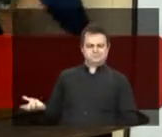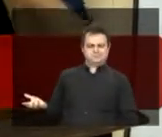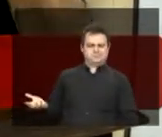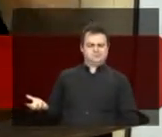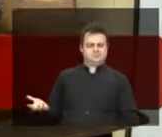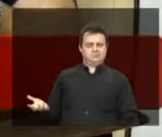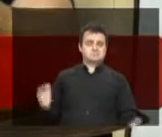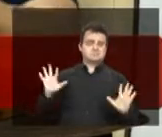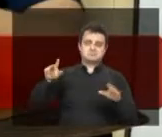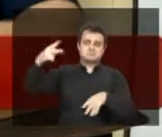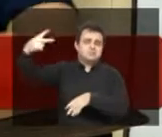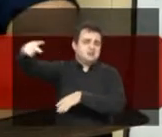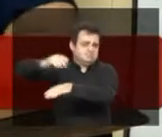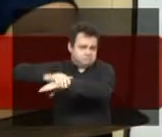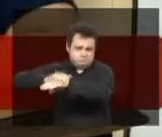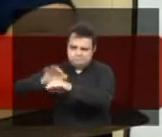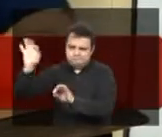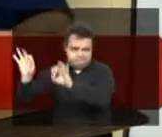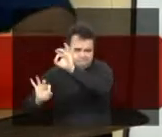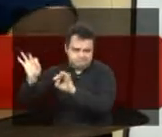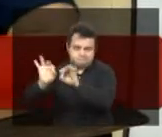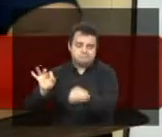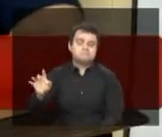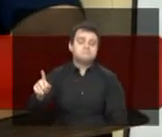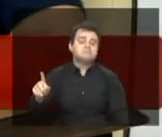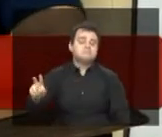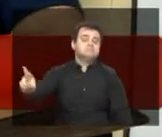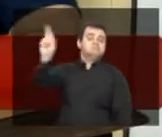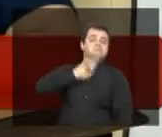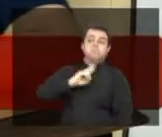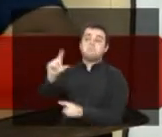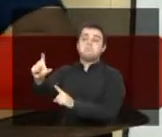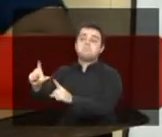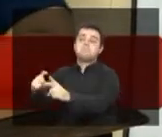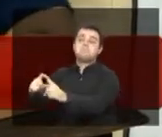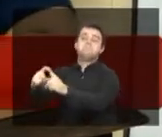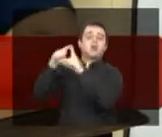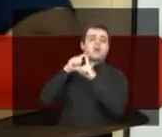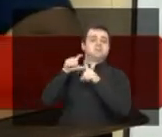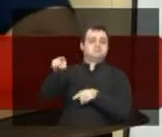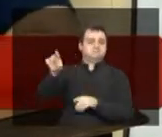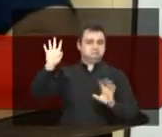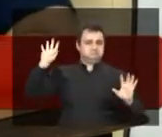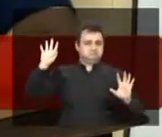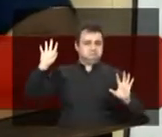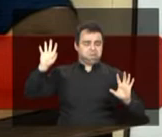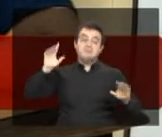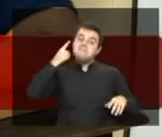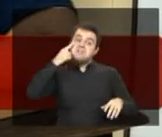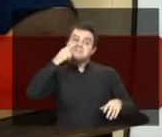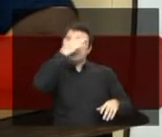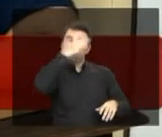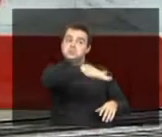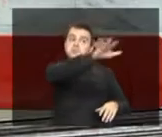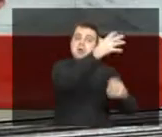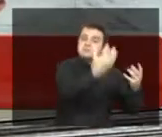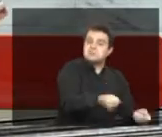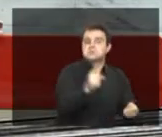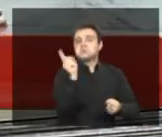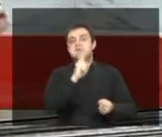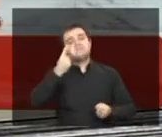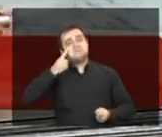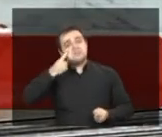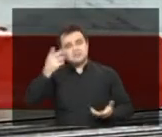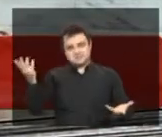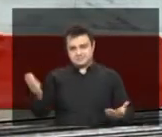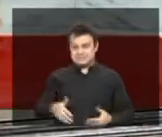é a dívida que eles estão aí dando a palavra diretamente com o pessoal que usa o transporte, né? E com o aumento da